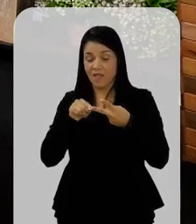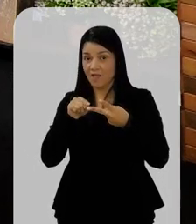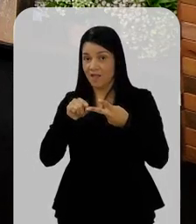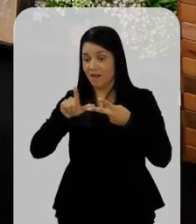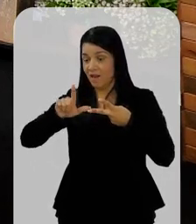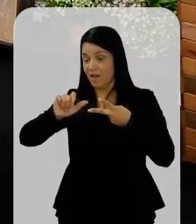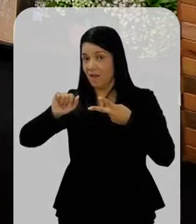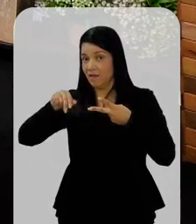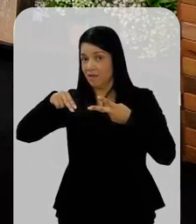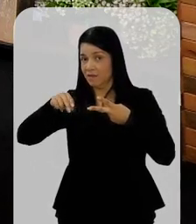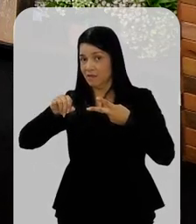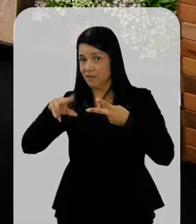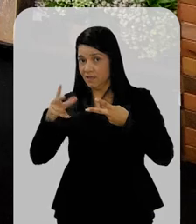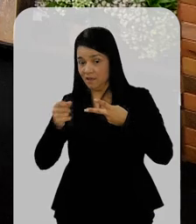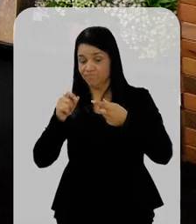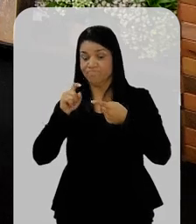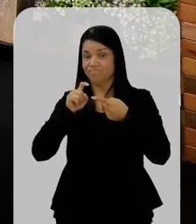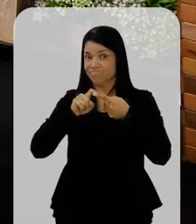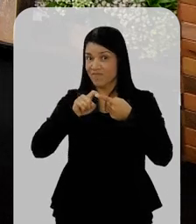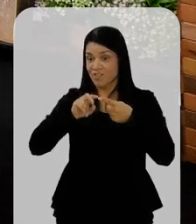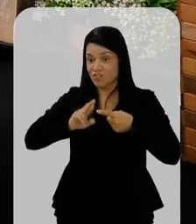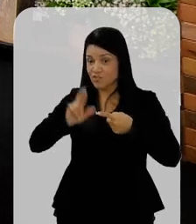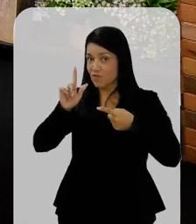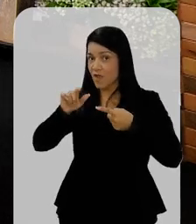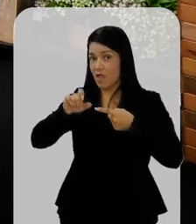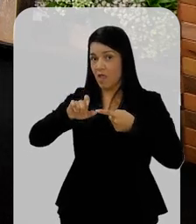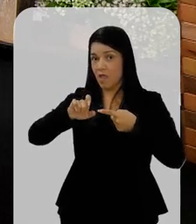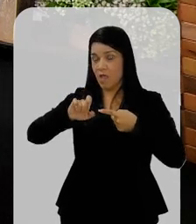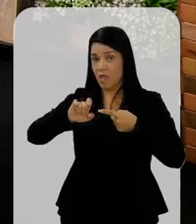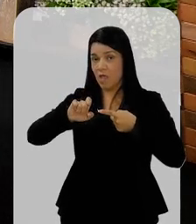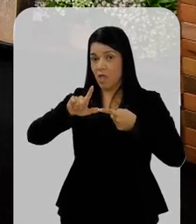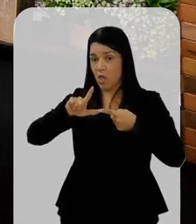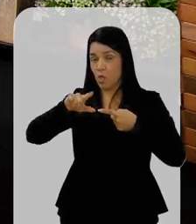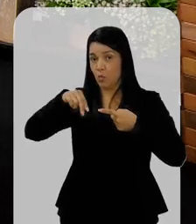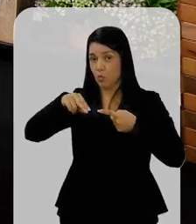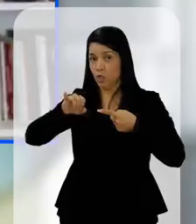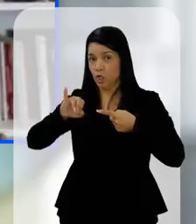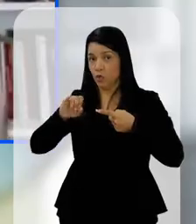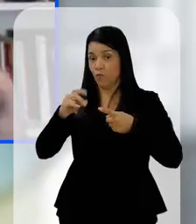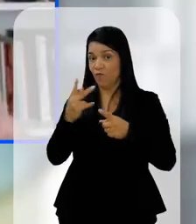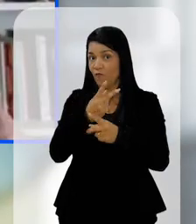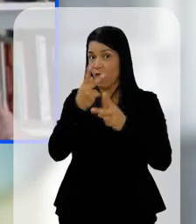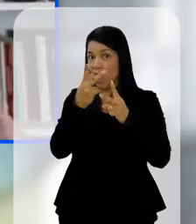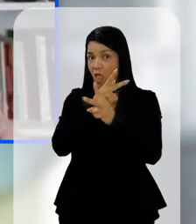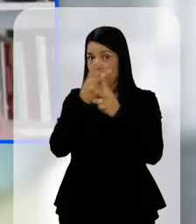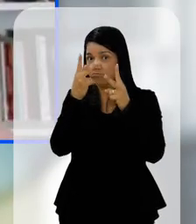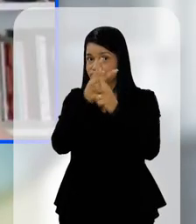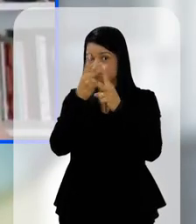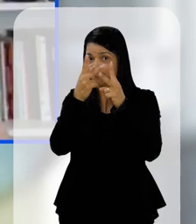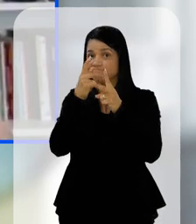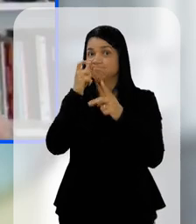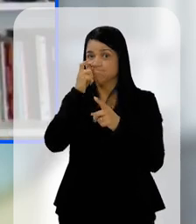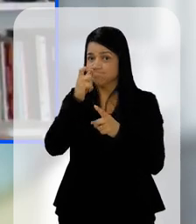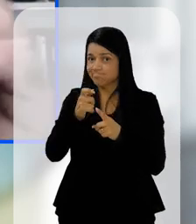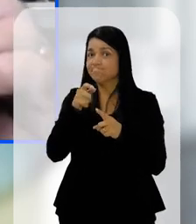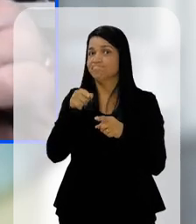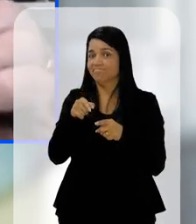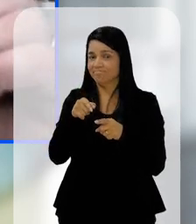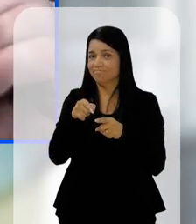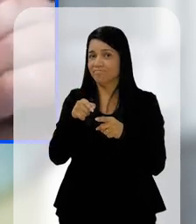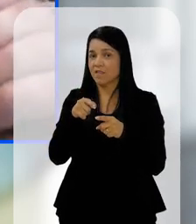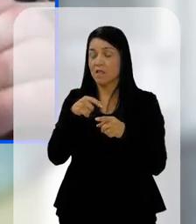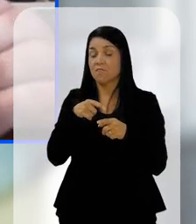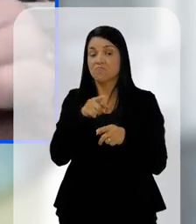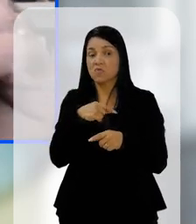em Laninha. Agora, com o El Niño, quando começa o El Niño, tem os ventos. E isso é outra coisa interessante. Nós ainda